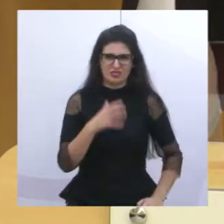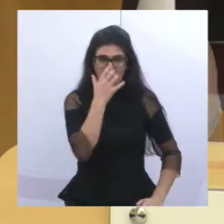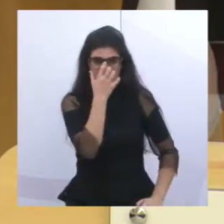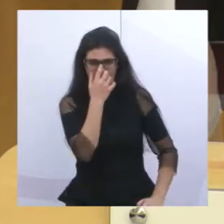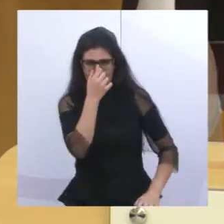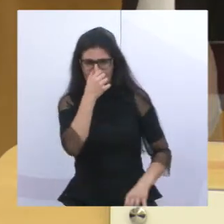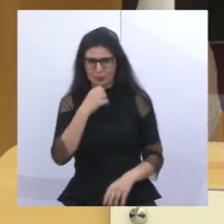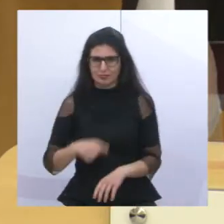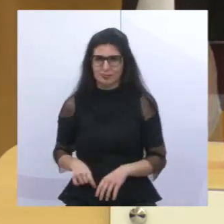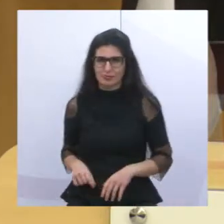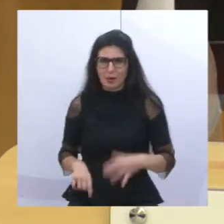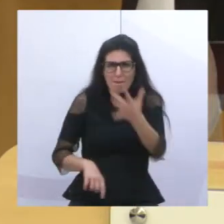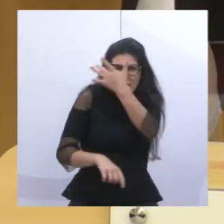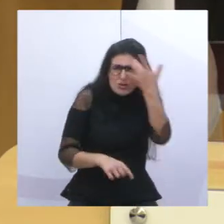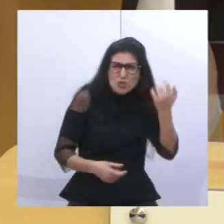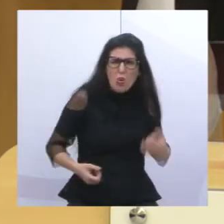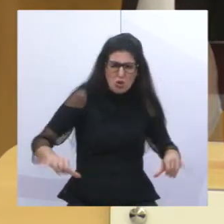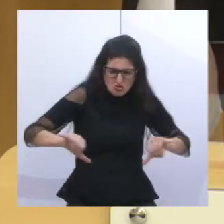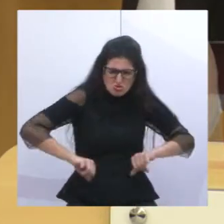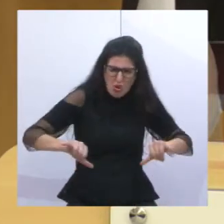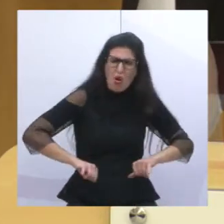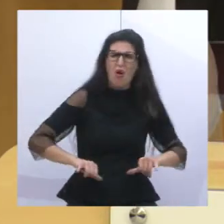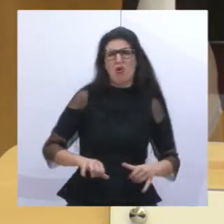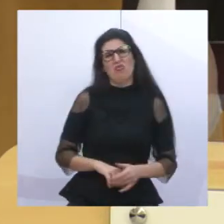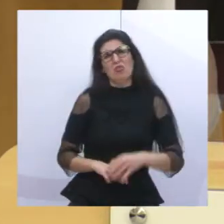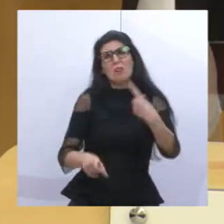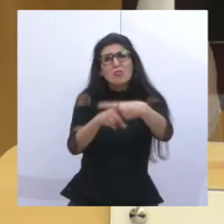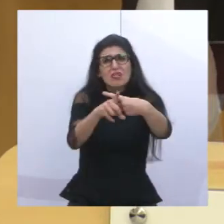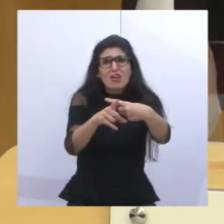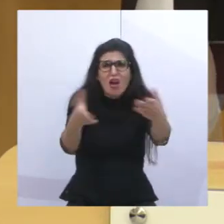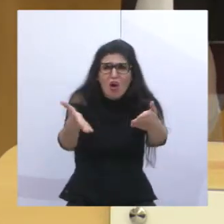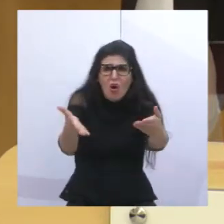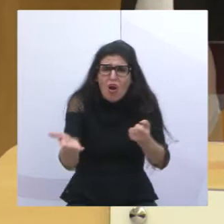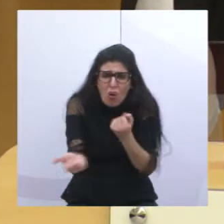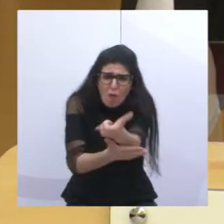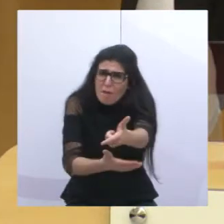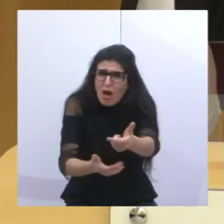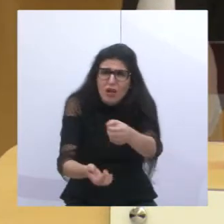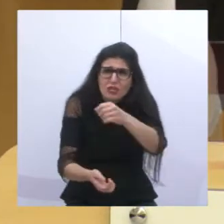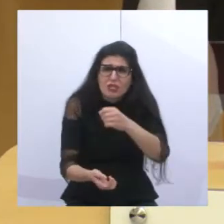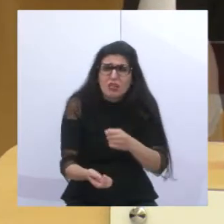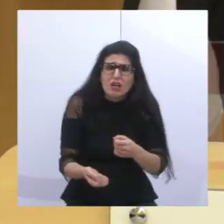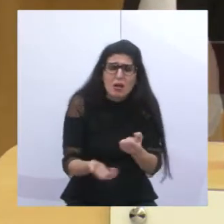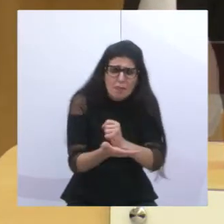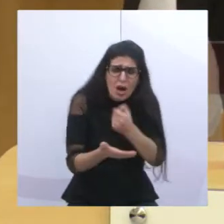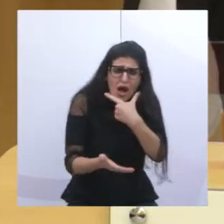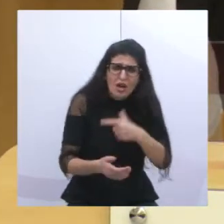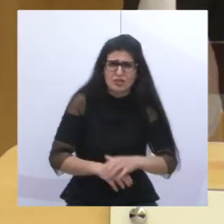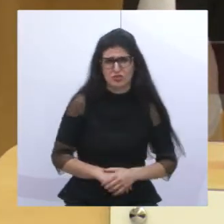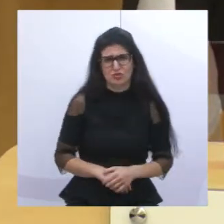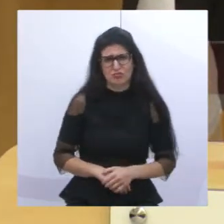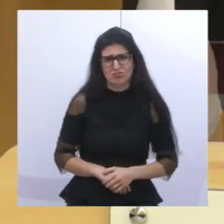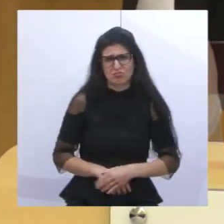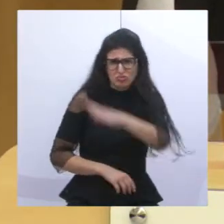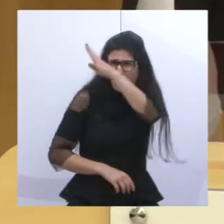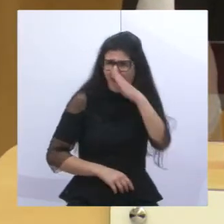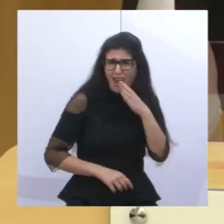sofrer também para comprar o remédio, porque o trabalhador hoje está ganhando, muitos deles, o salário de